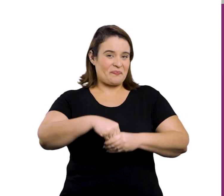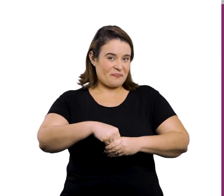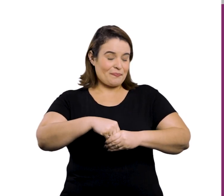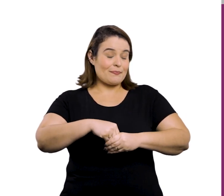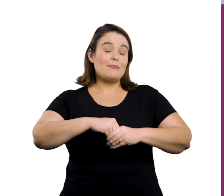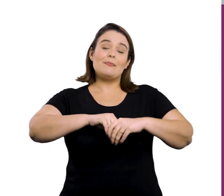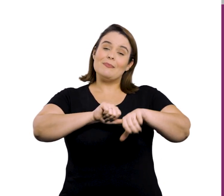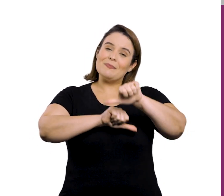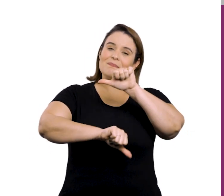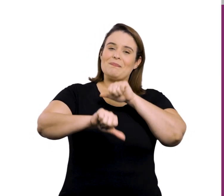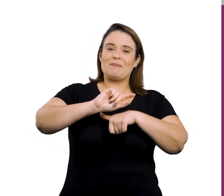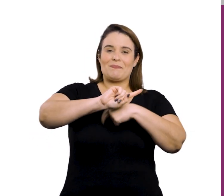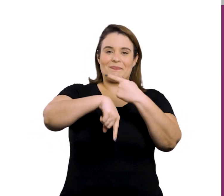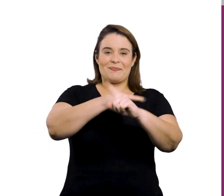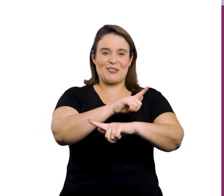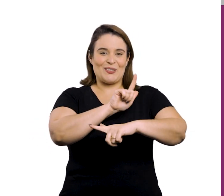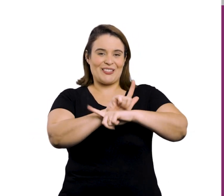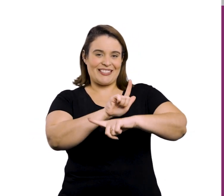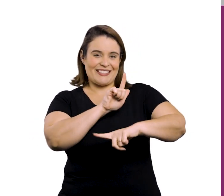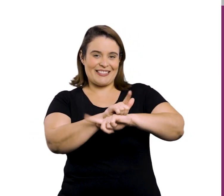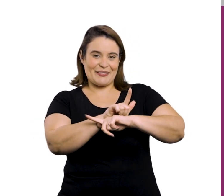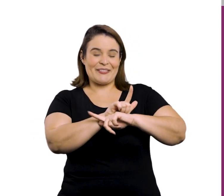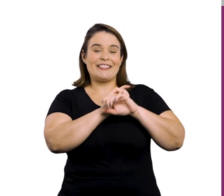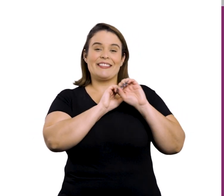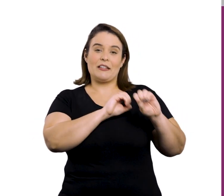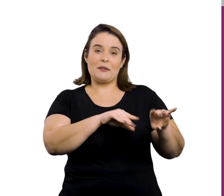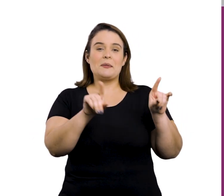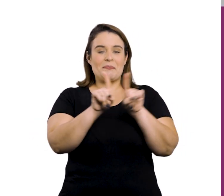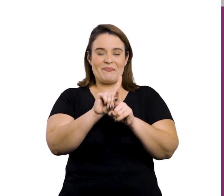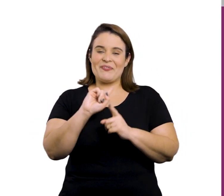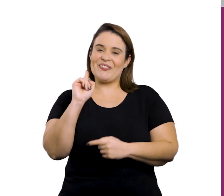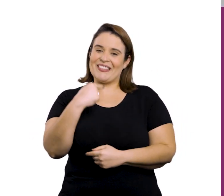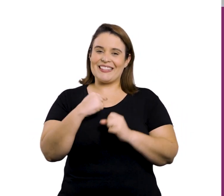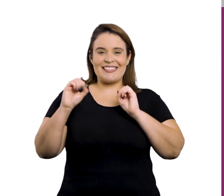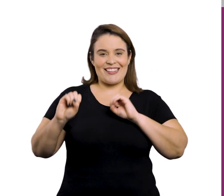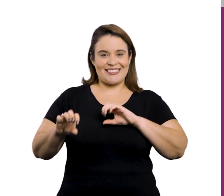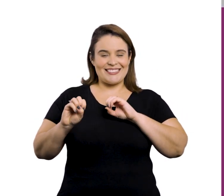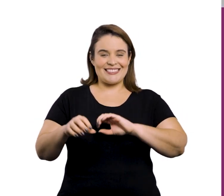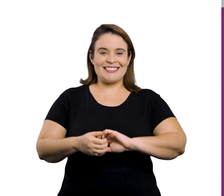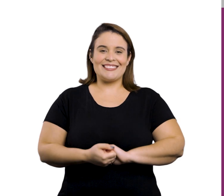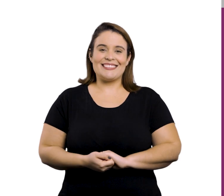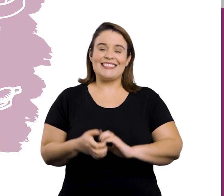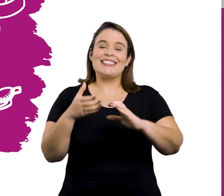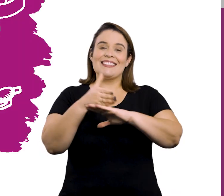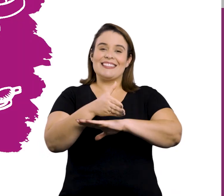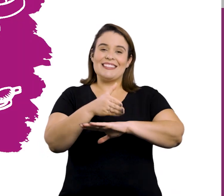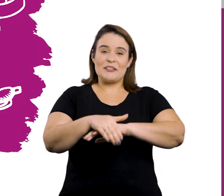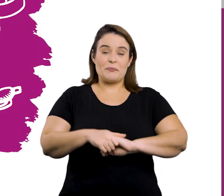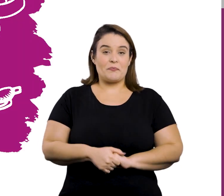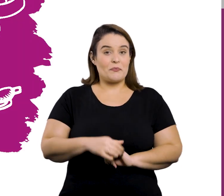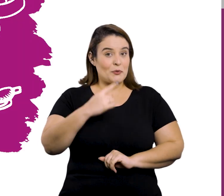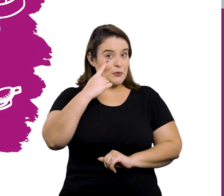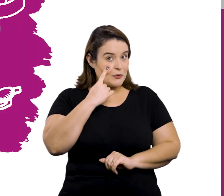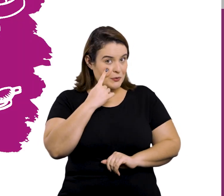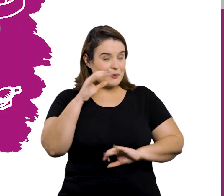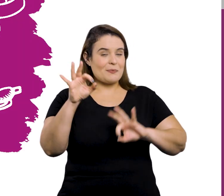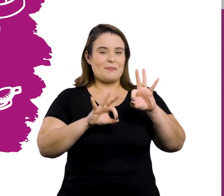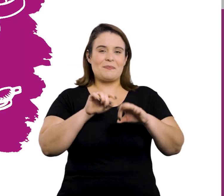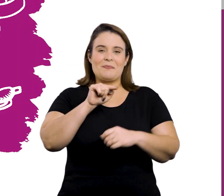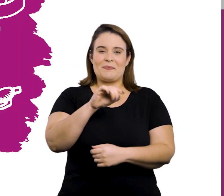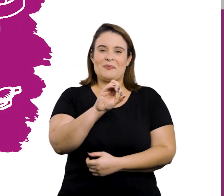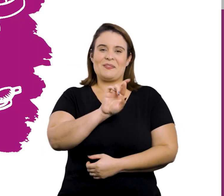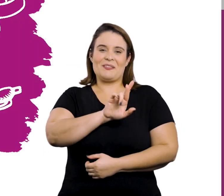unidades educacionais para transformar a gestão educacional e também nossa educação. Acesse